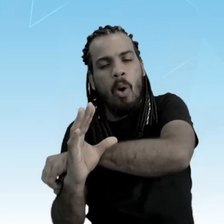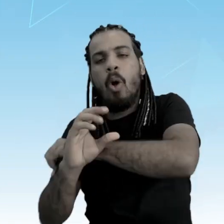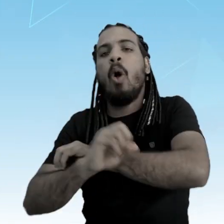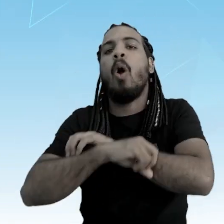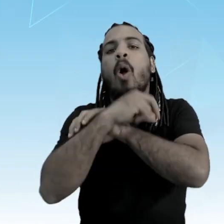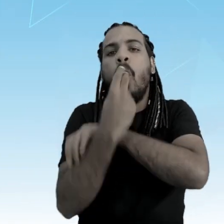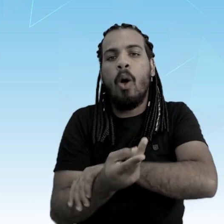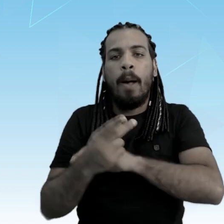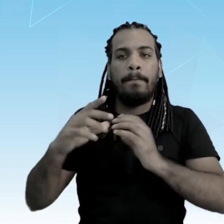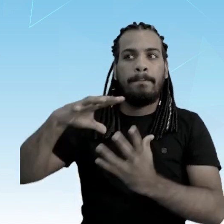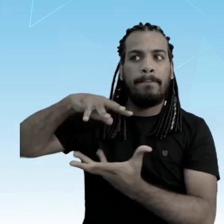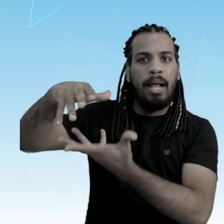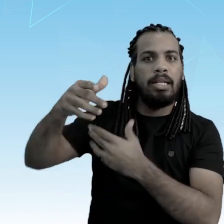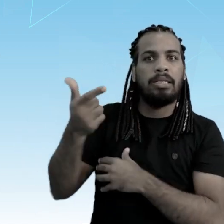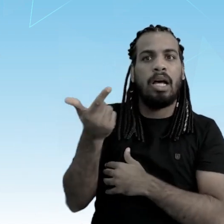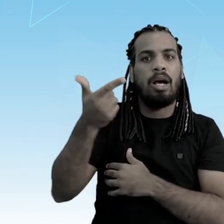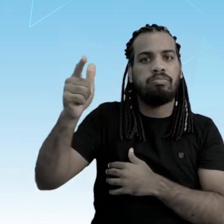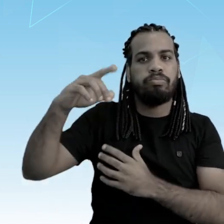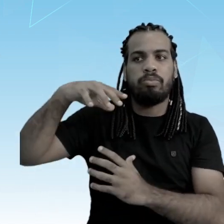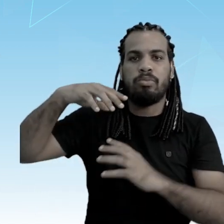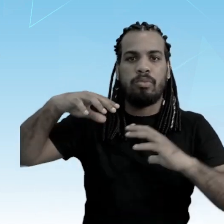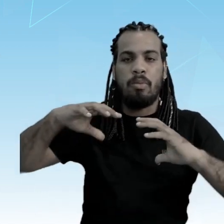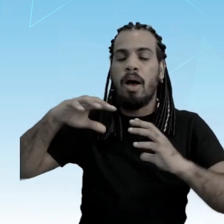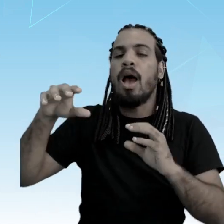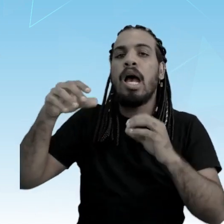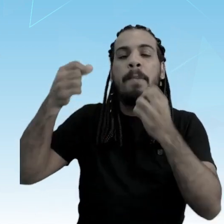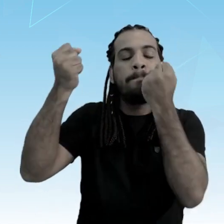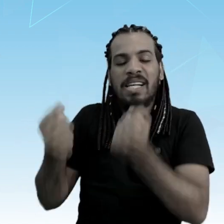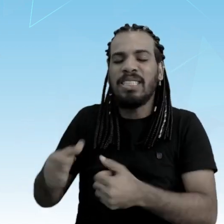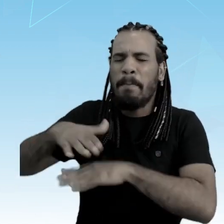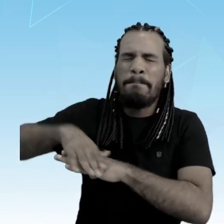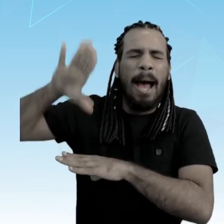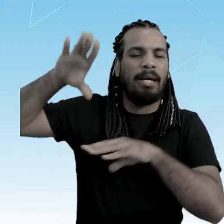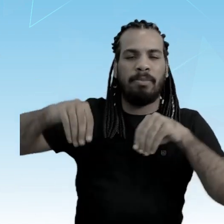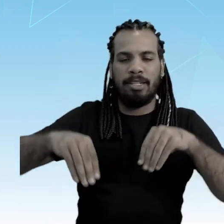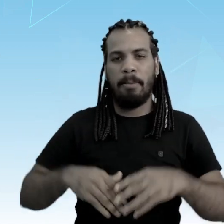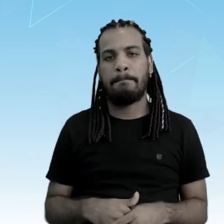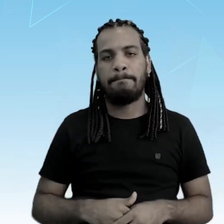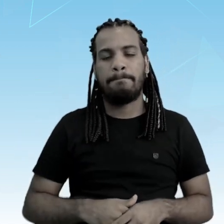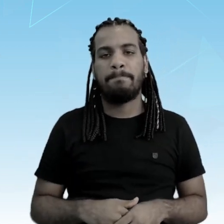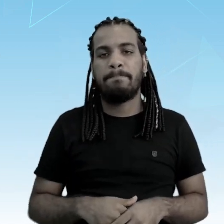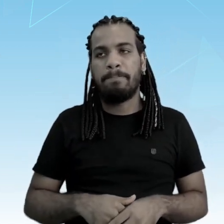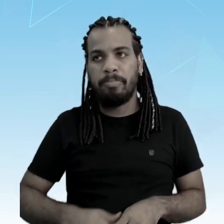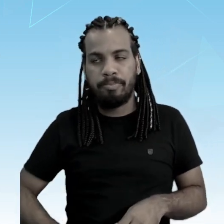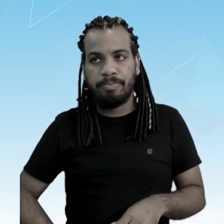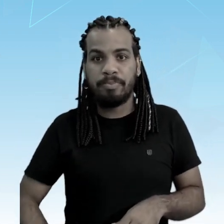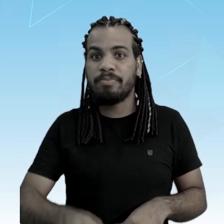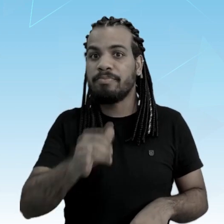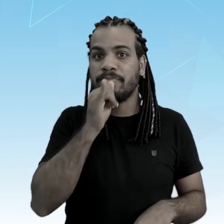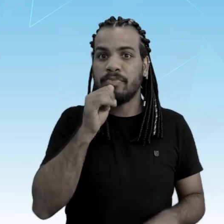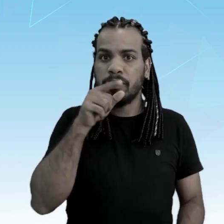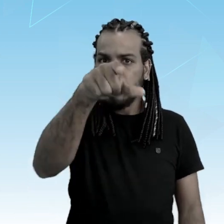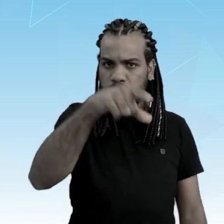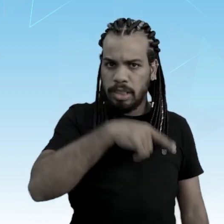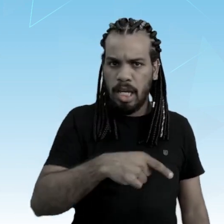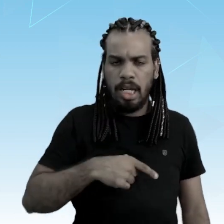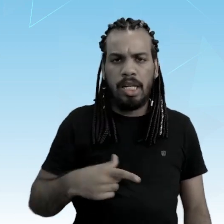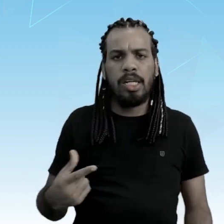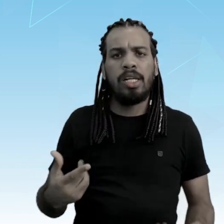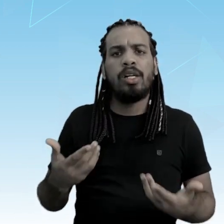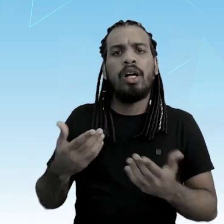planeta. Agora, nesse exato momento, você está sendo aí, atraído por todos